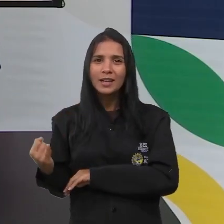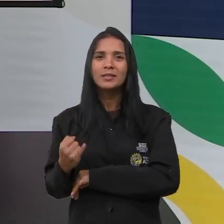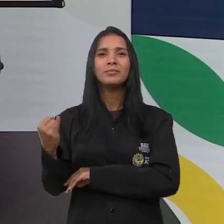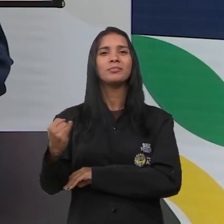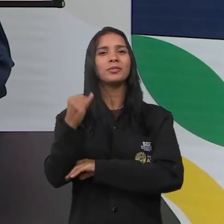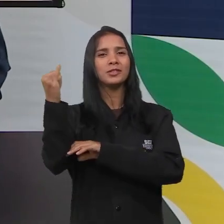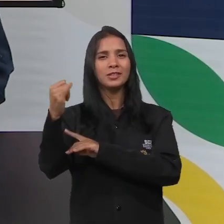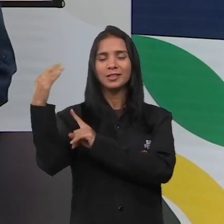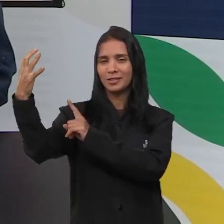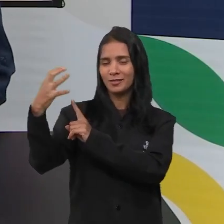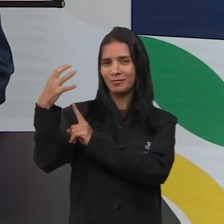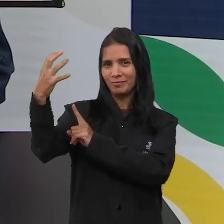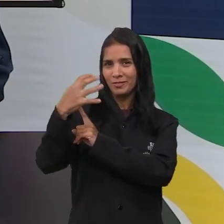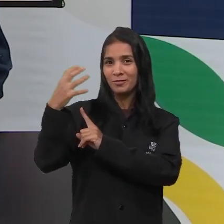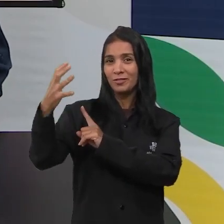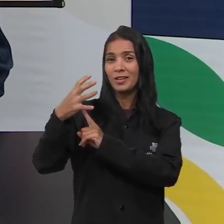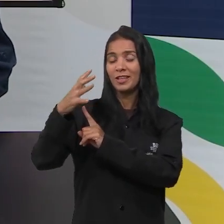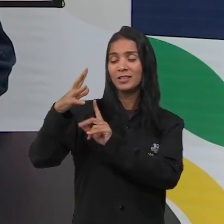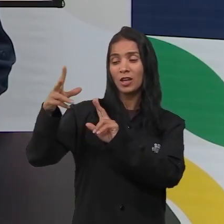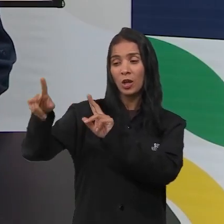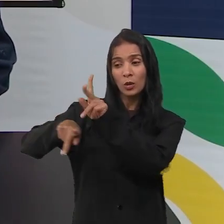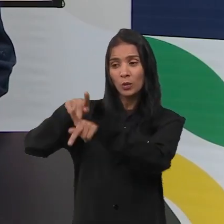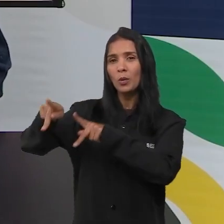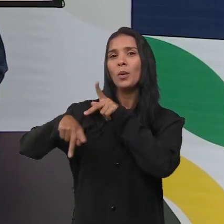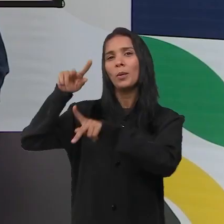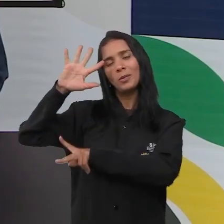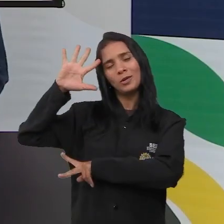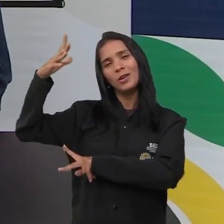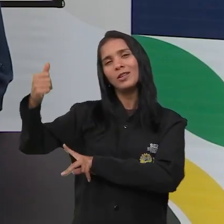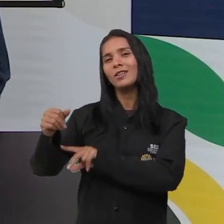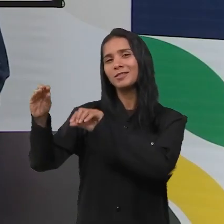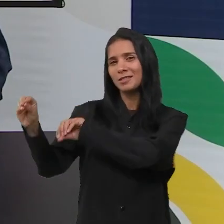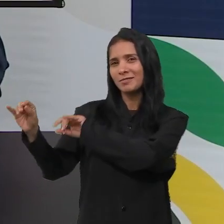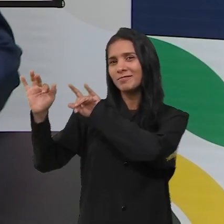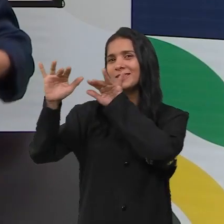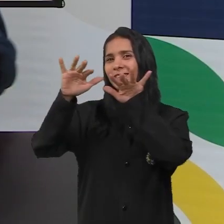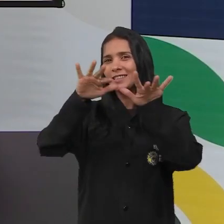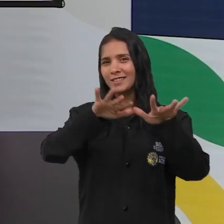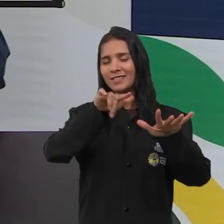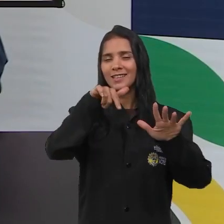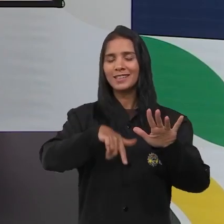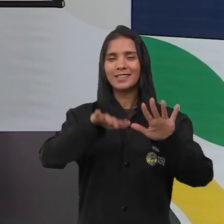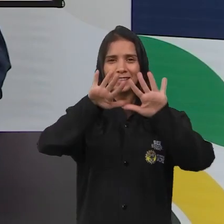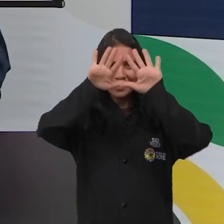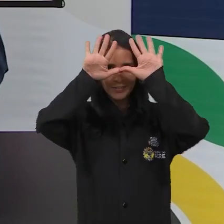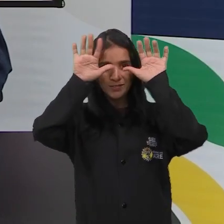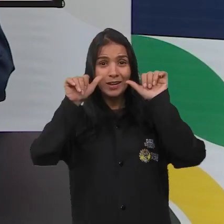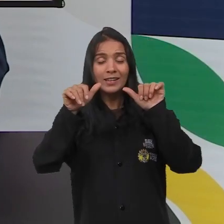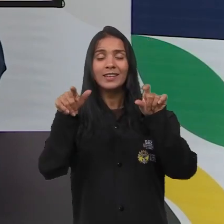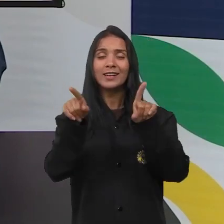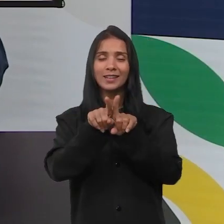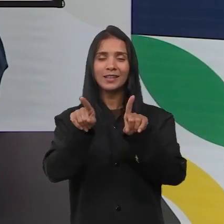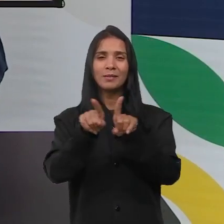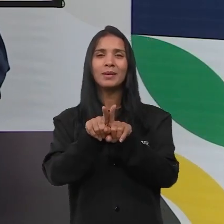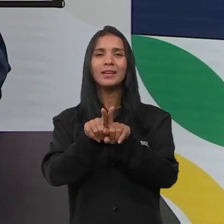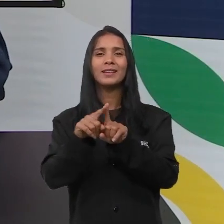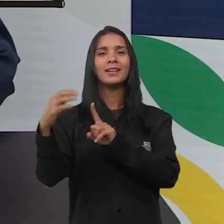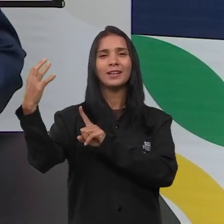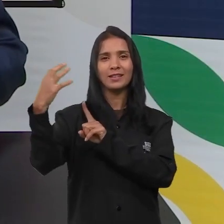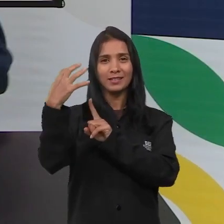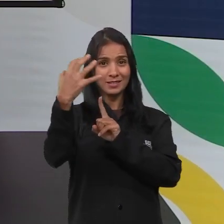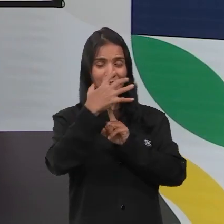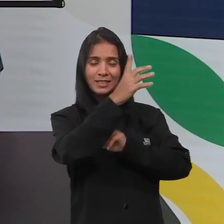importante contribuição desses povos que vieram para o nosso país e, consequentemente, como eu estava